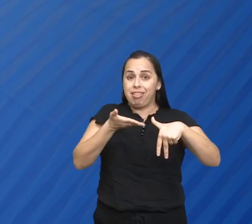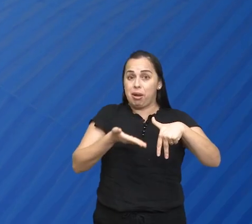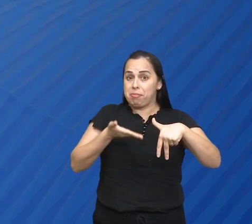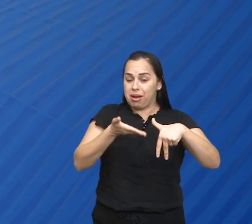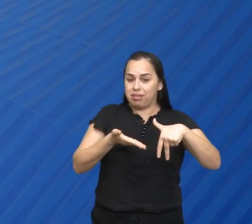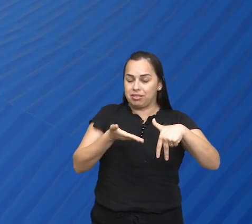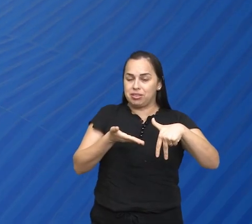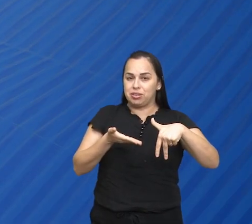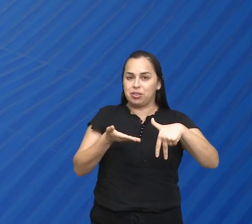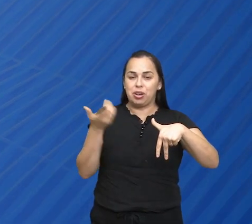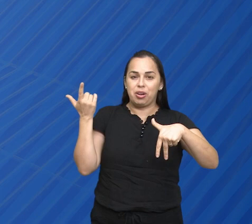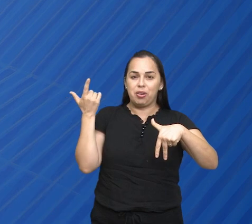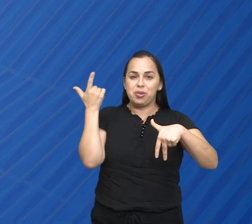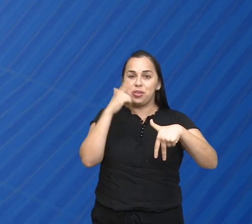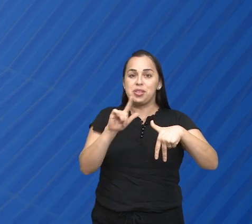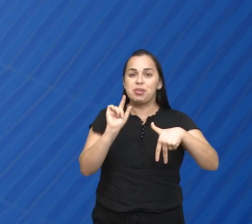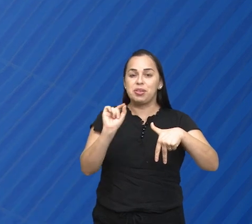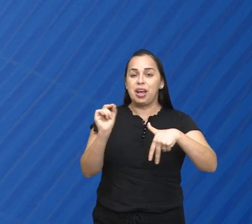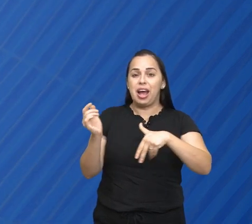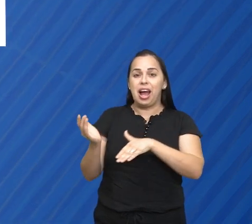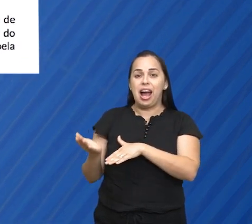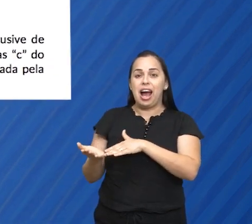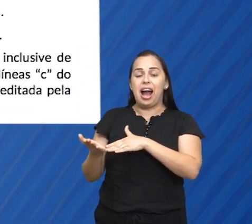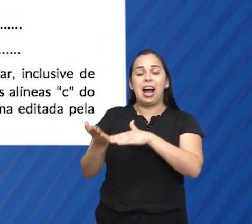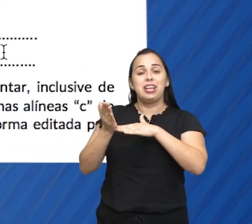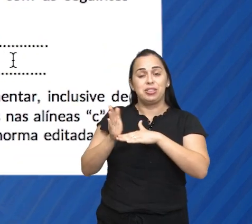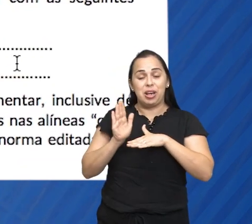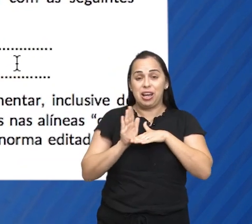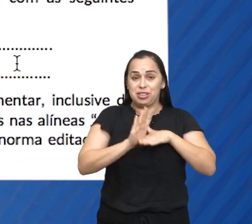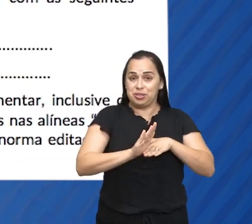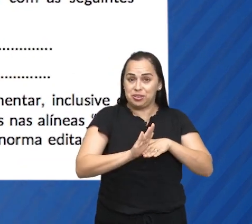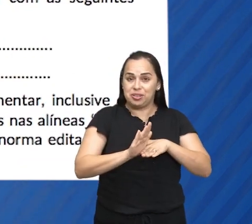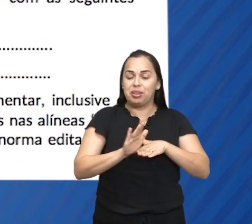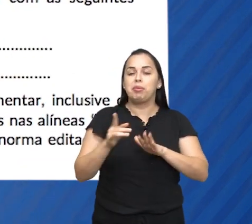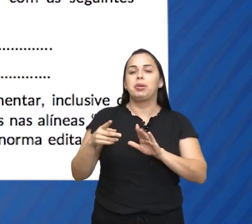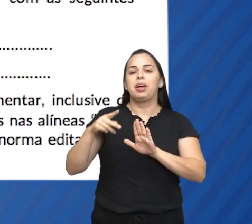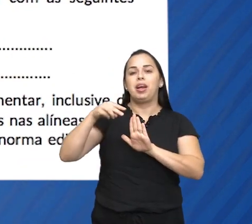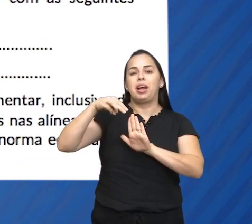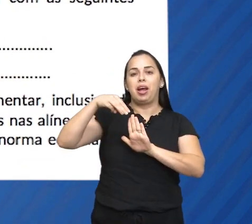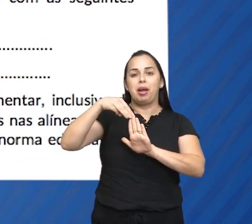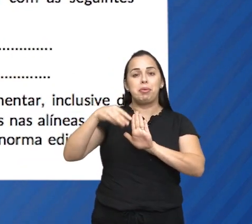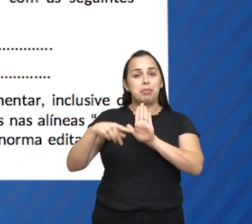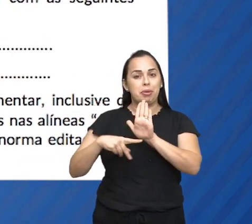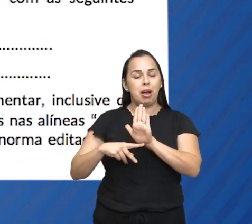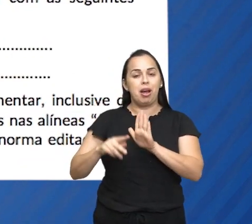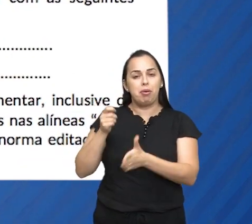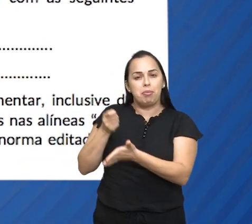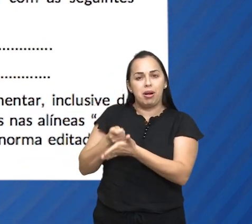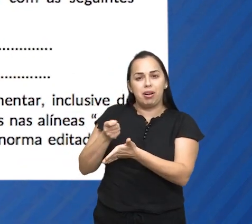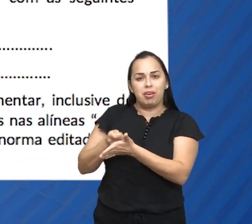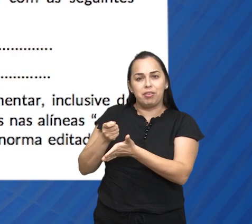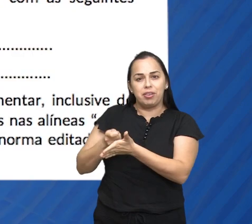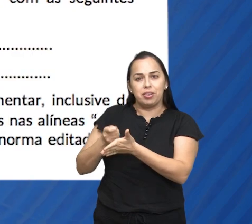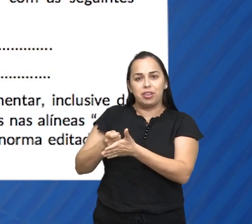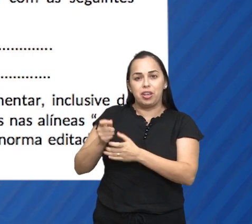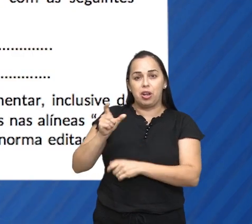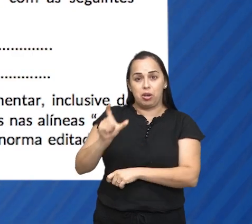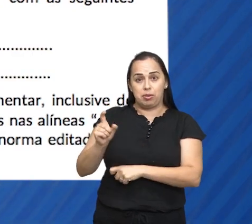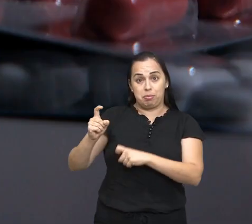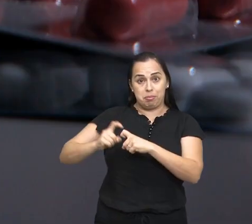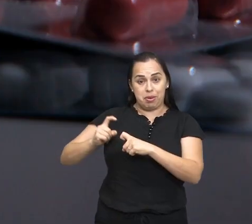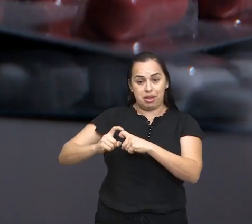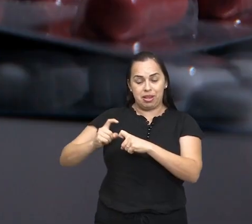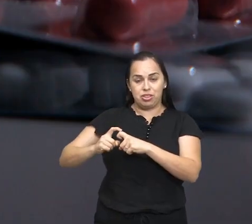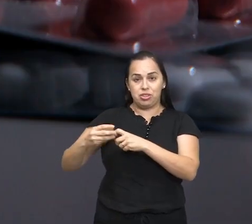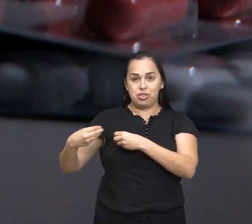oncológico ganharam uma importante ajuda com a aprovação da medida provisória que torna obrigatória a cobertura pelos planos de